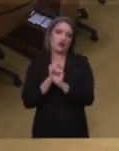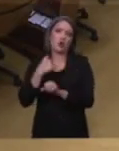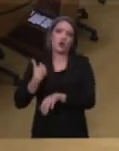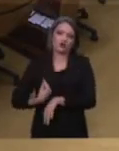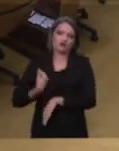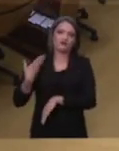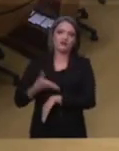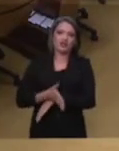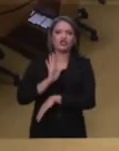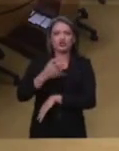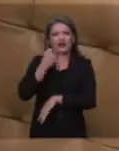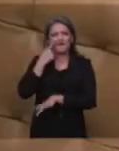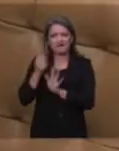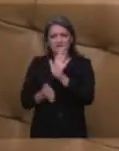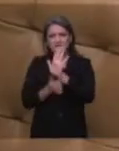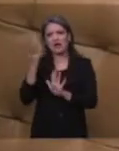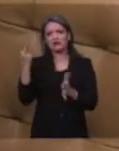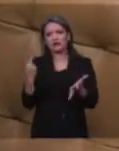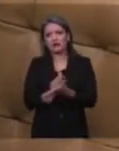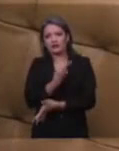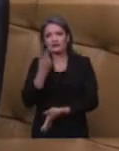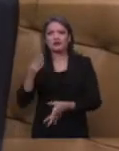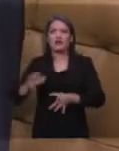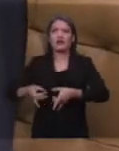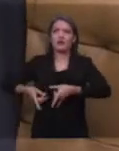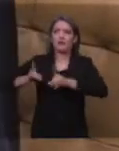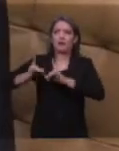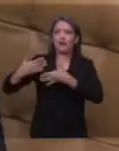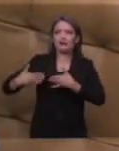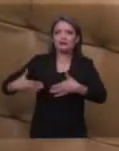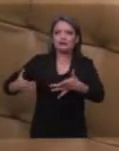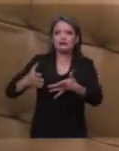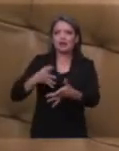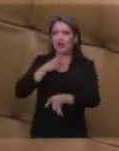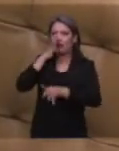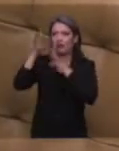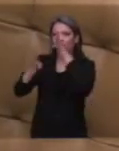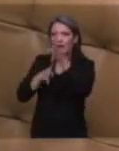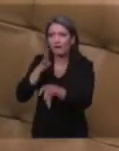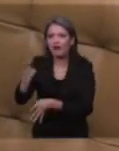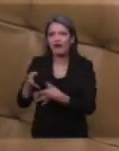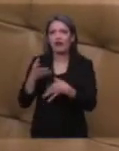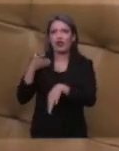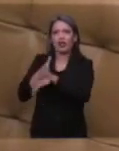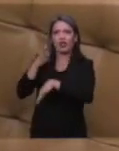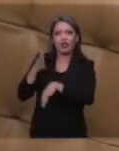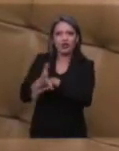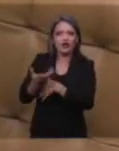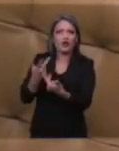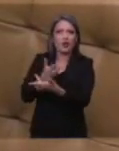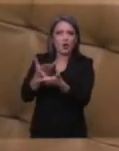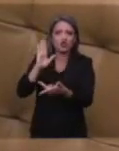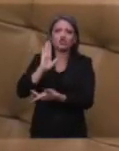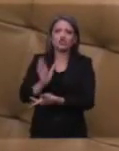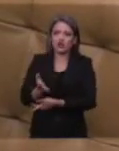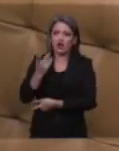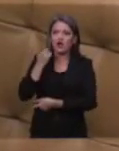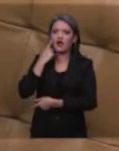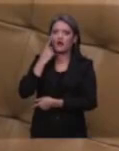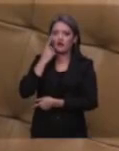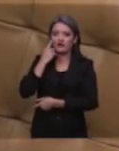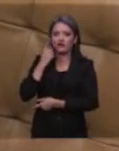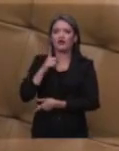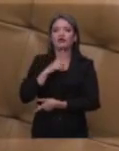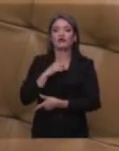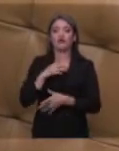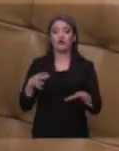várias invasões de ministérios, episódios isolados que nós tivemos a partir de